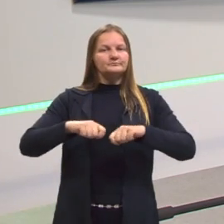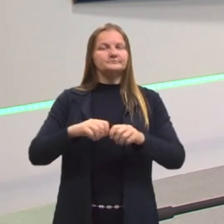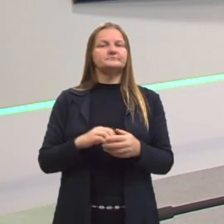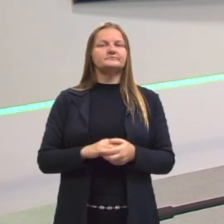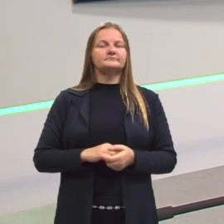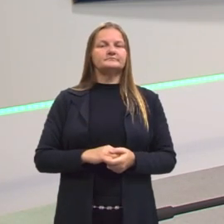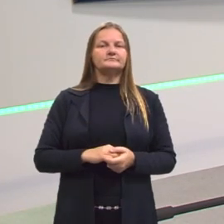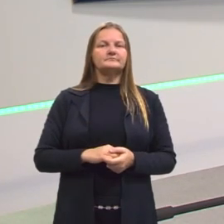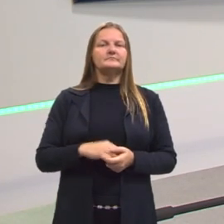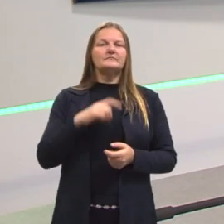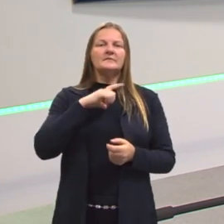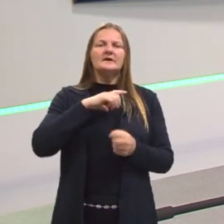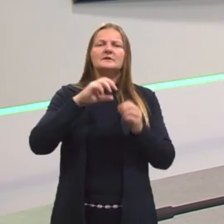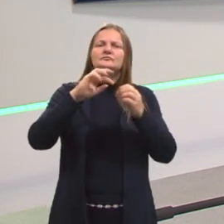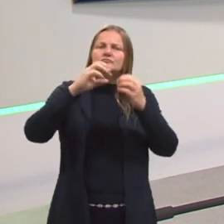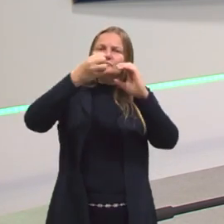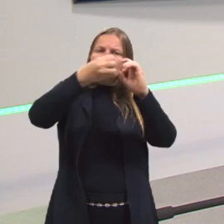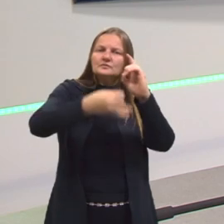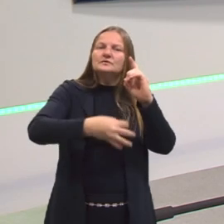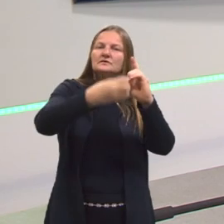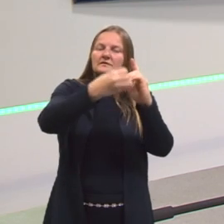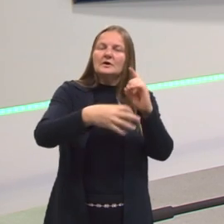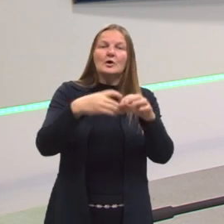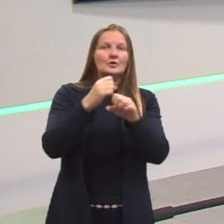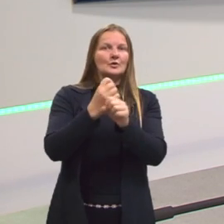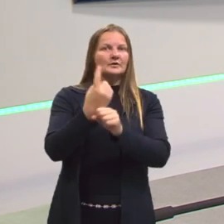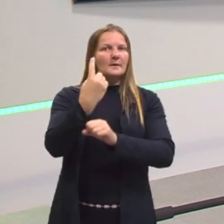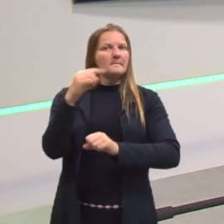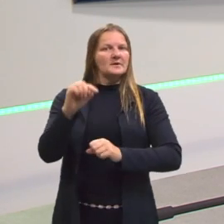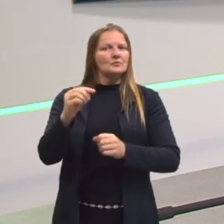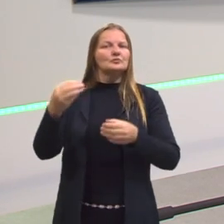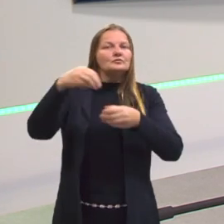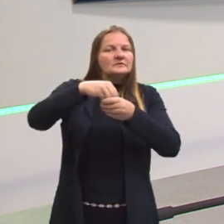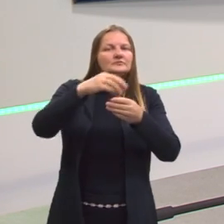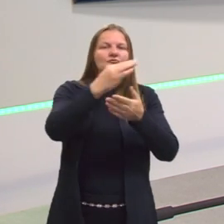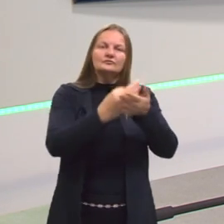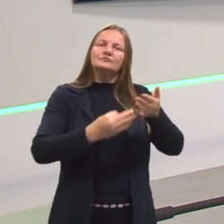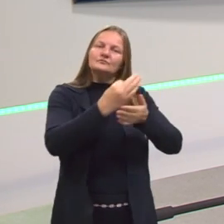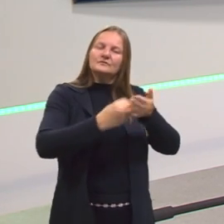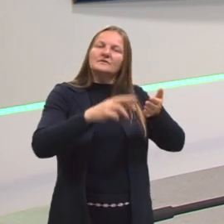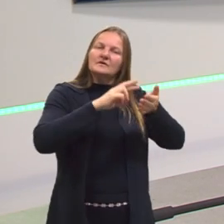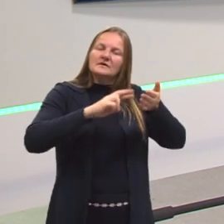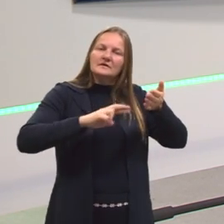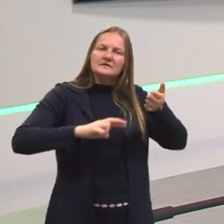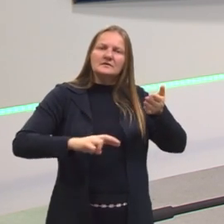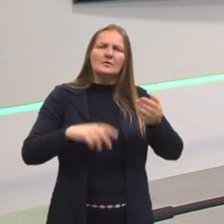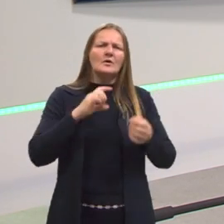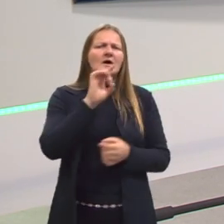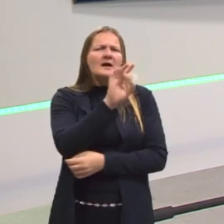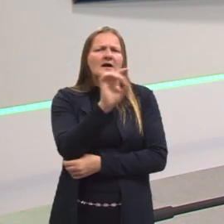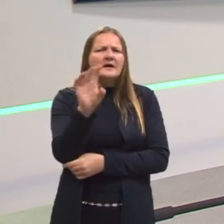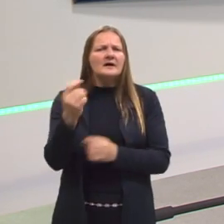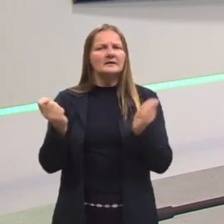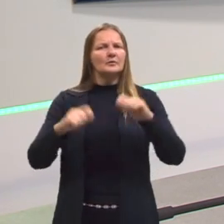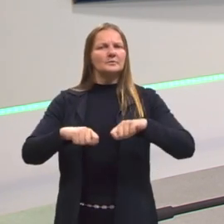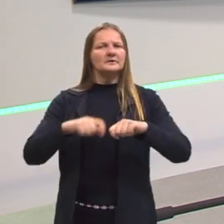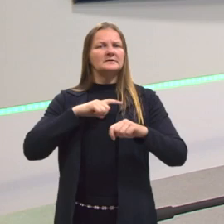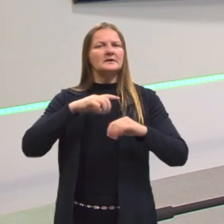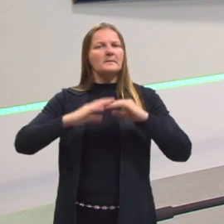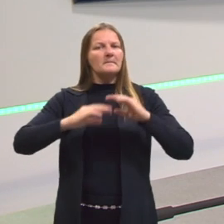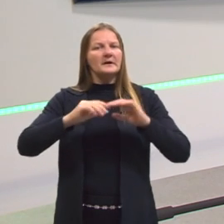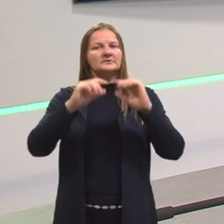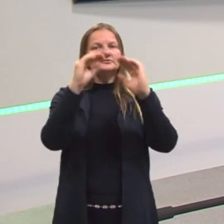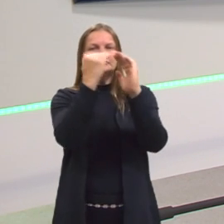que vão definir essa nota 1000 no teu texto de redação cada uma das competências pertence a uma parte